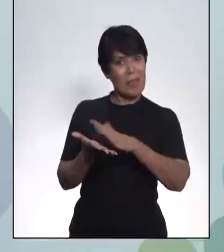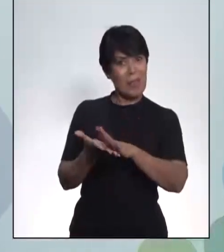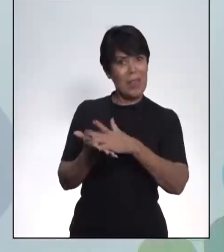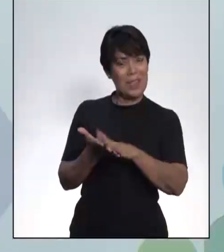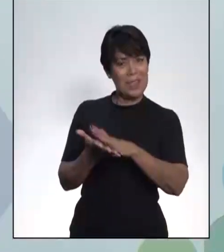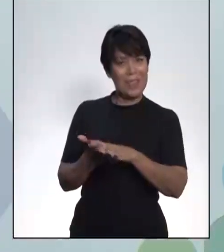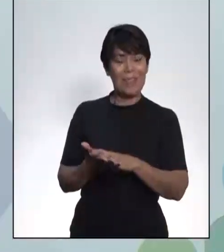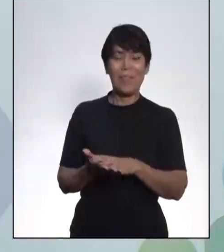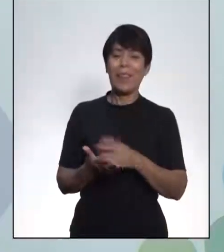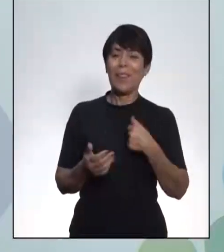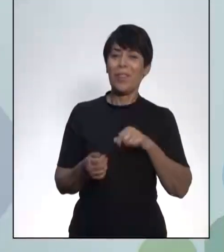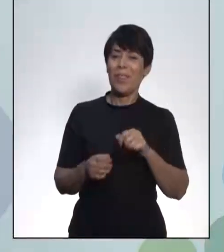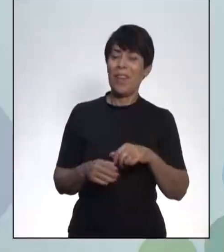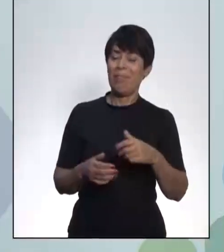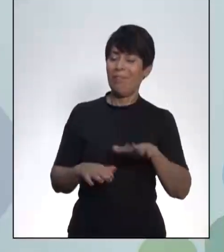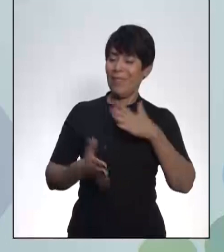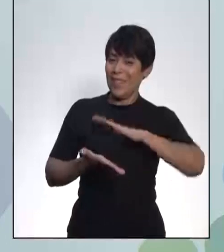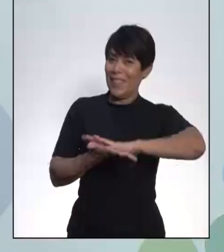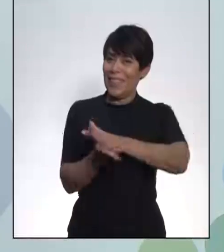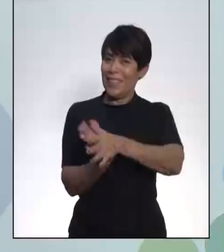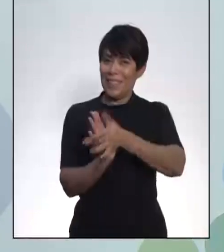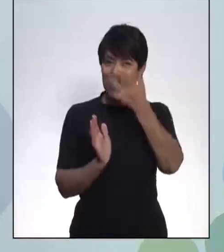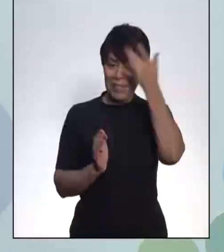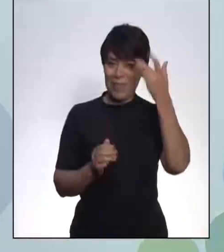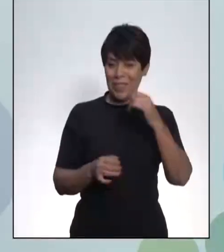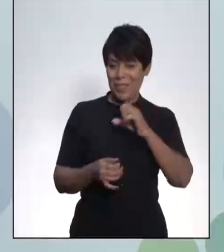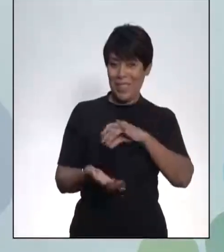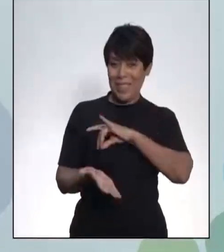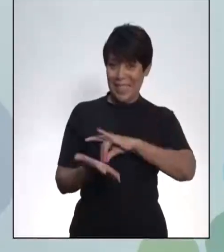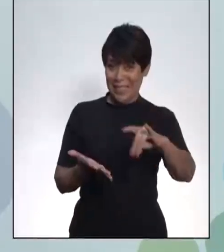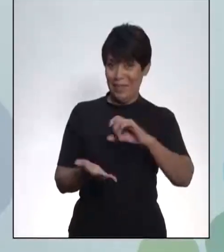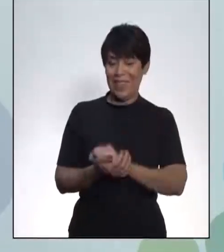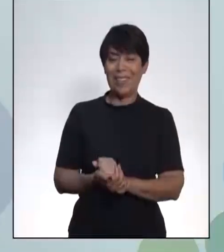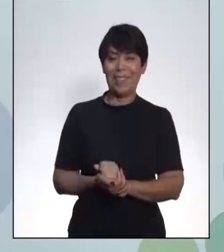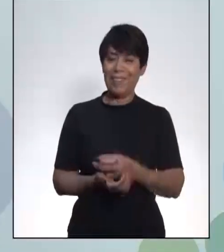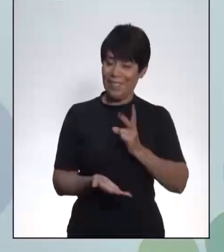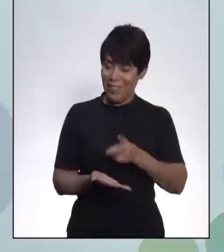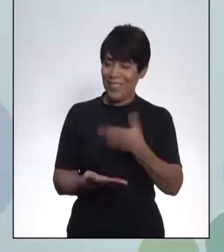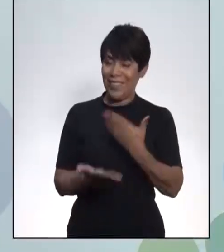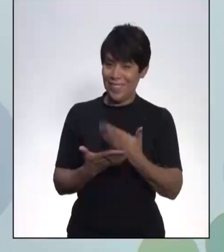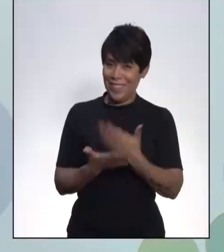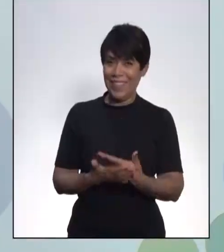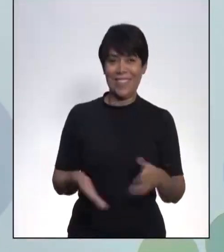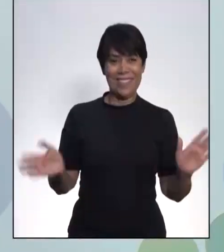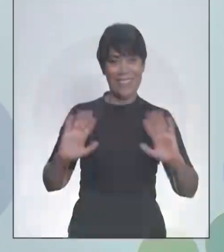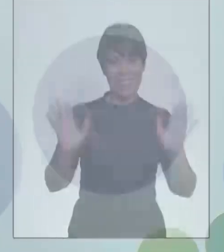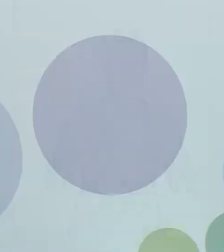concorrentes, tá bom? Beijo no coração, sucesso, firme nos estudos. E até a próxima. Tchau, tchau.